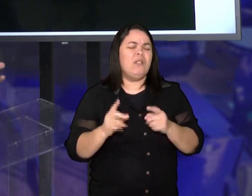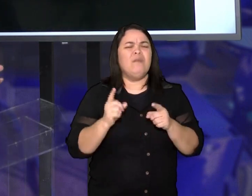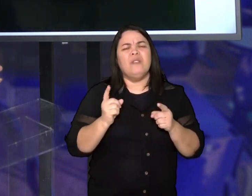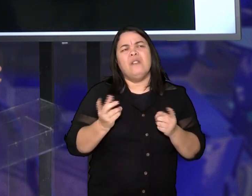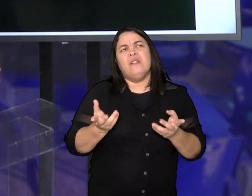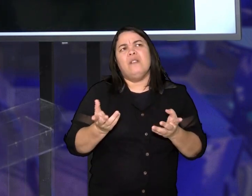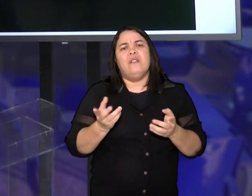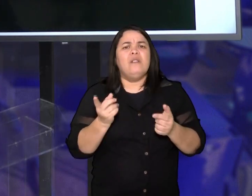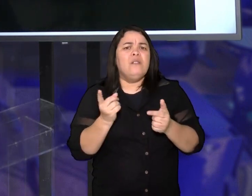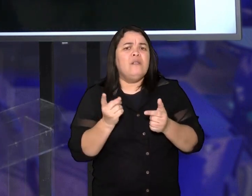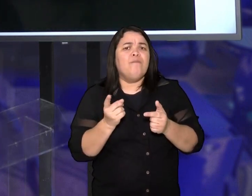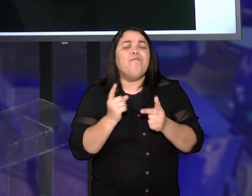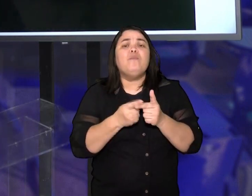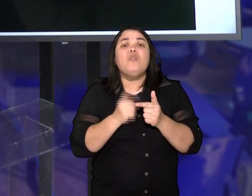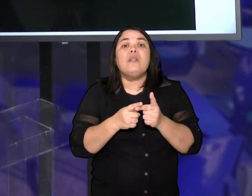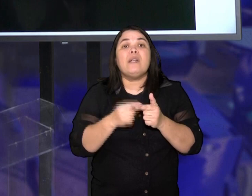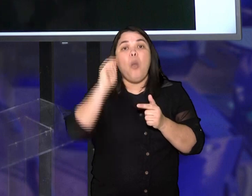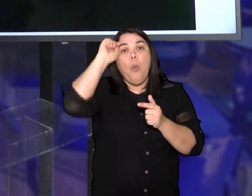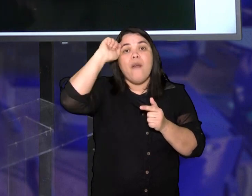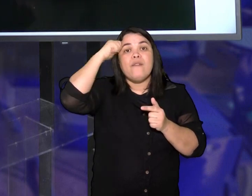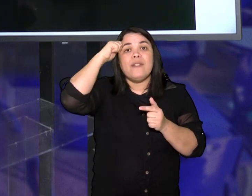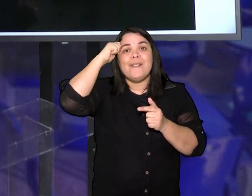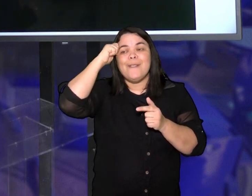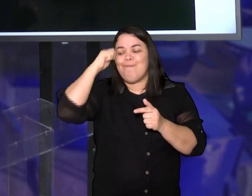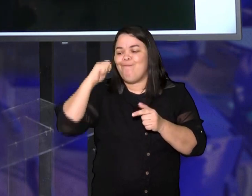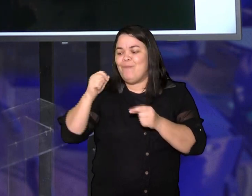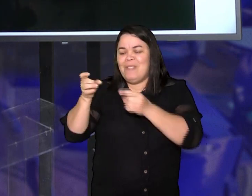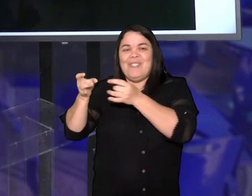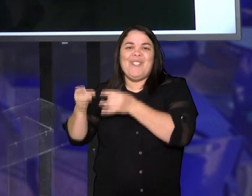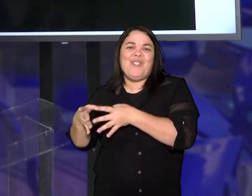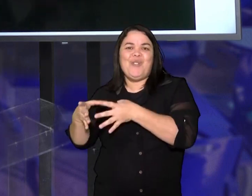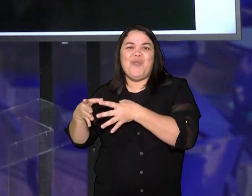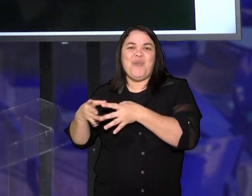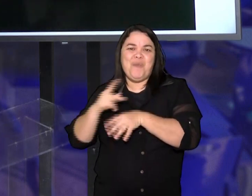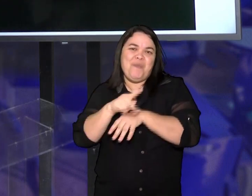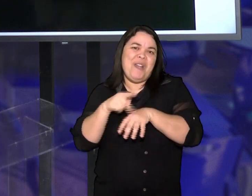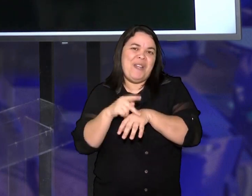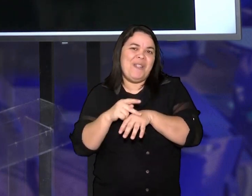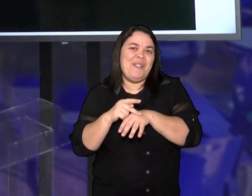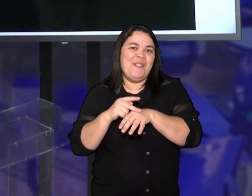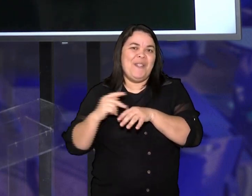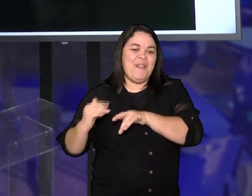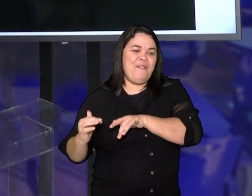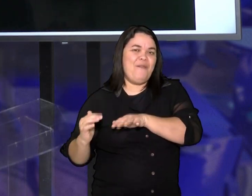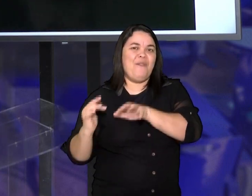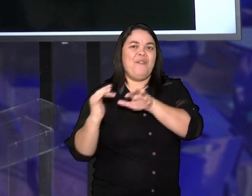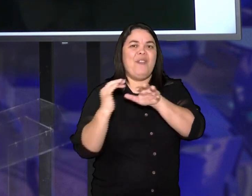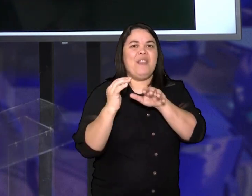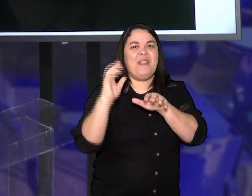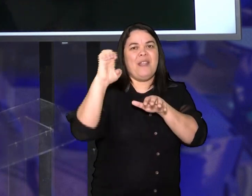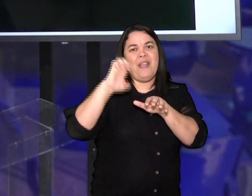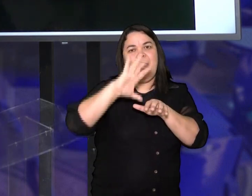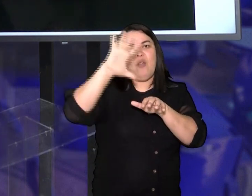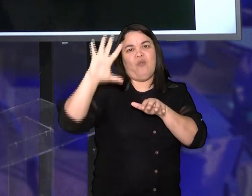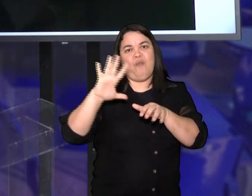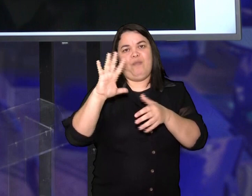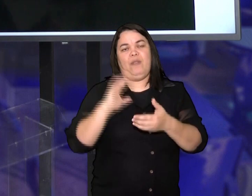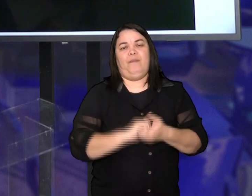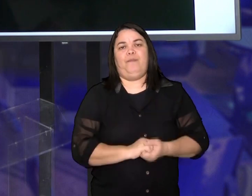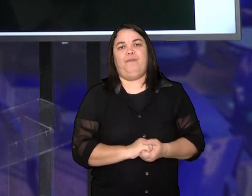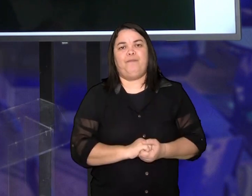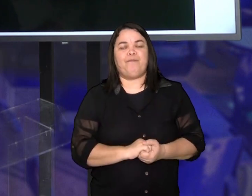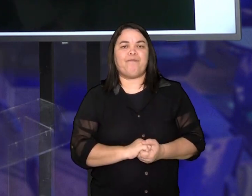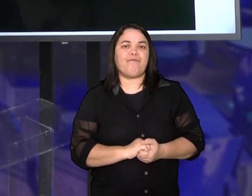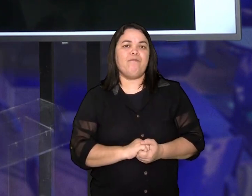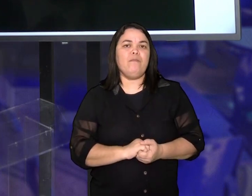africanos, eles acabam saindo do seu continente em direção à Europa. Também vimos na aula anterior que esse fluxo populacional,